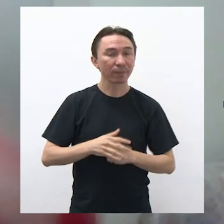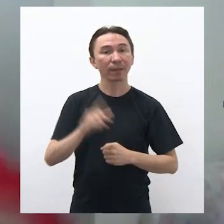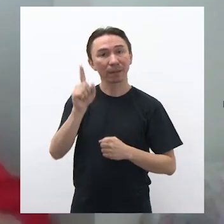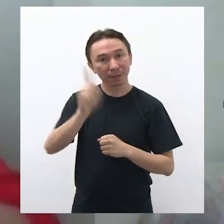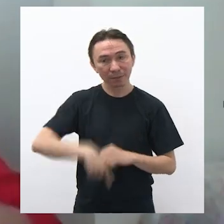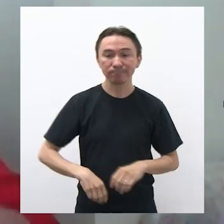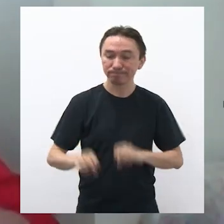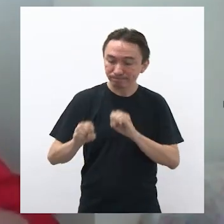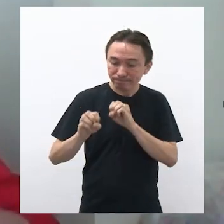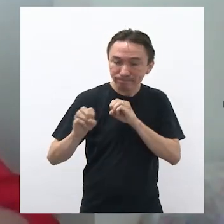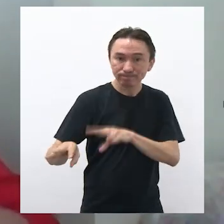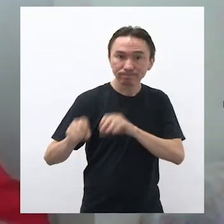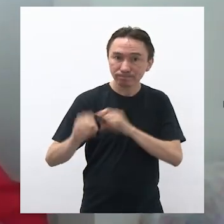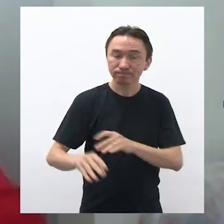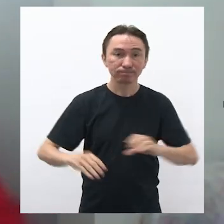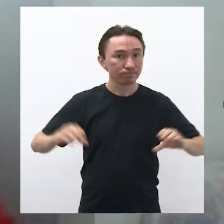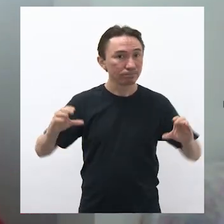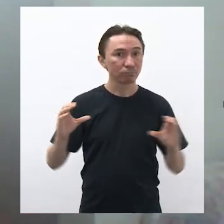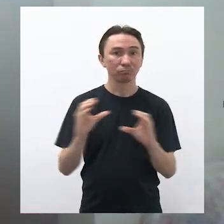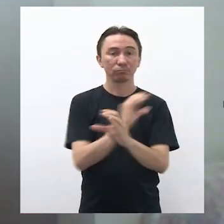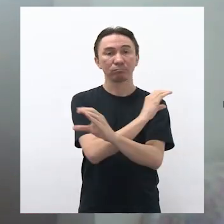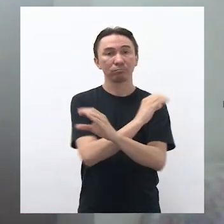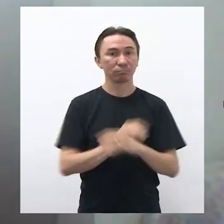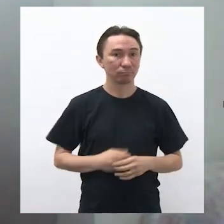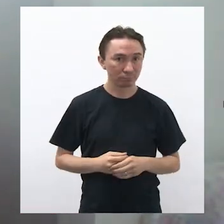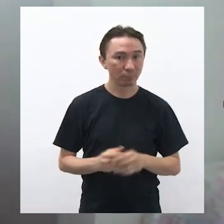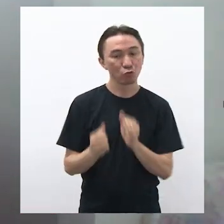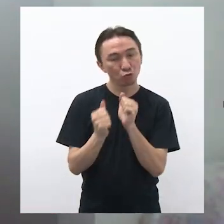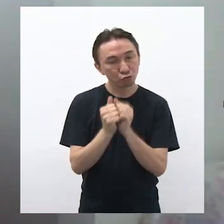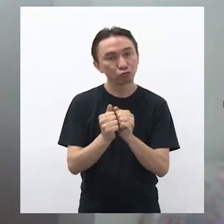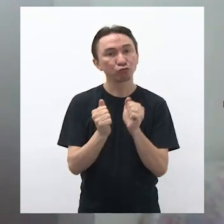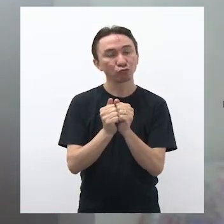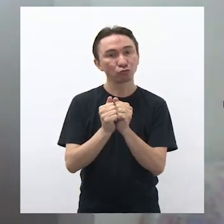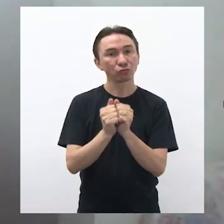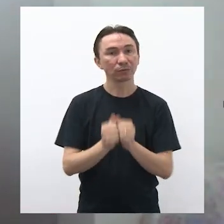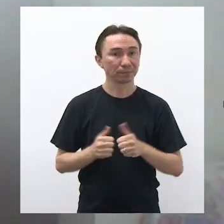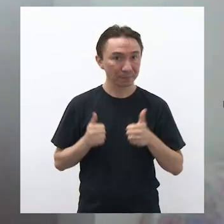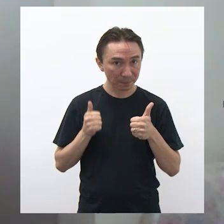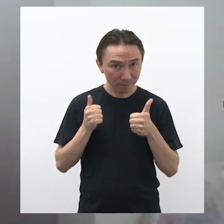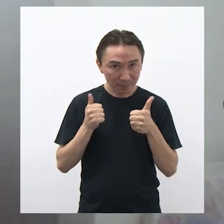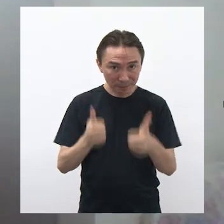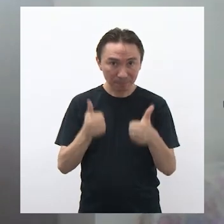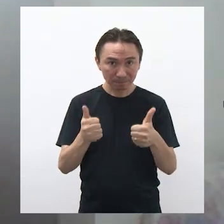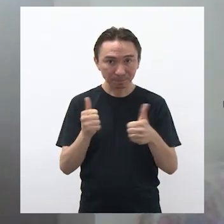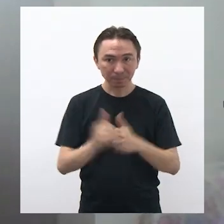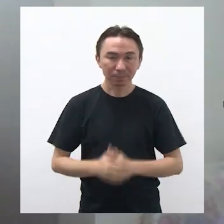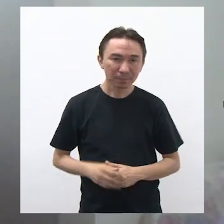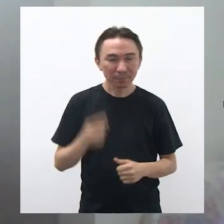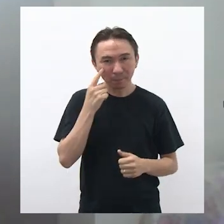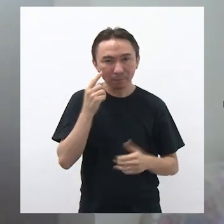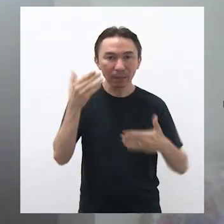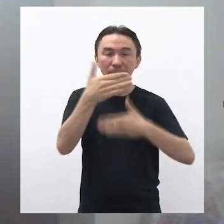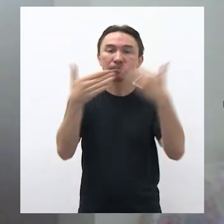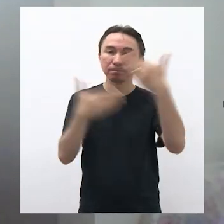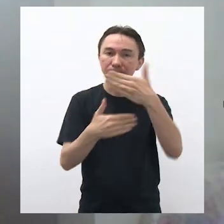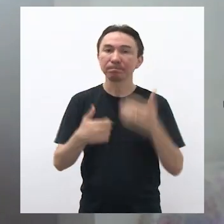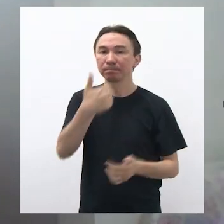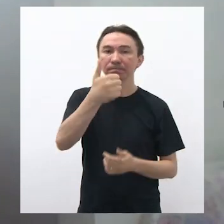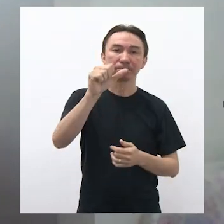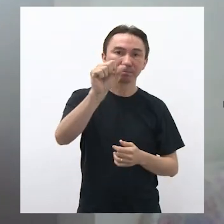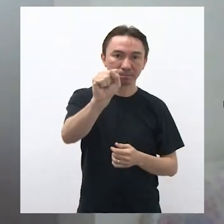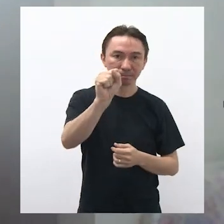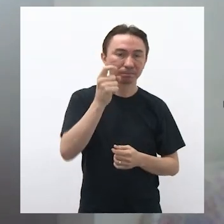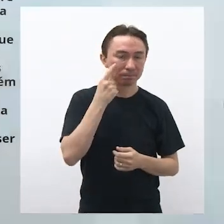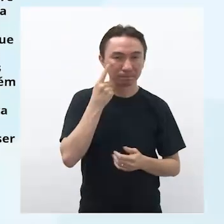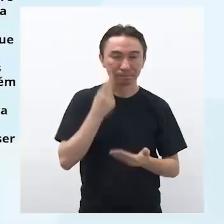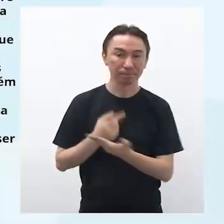isso acontece junto, tá bom? E aí, a gente vai mostrar, então, eu queria só colocar o slide 18, que ele traz,